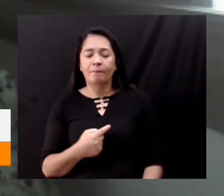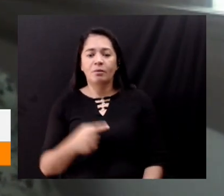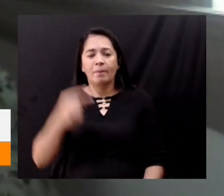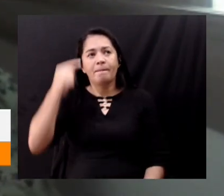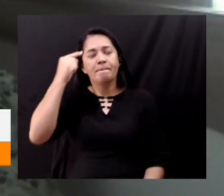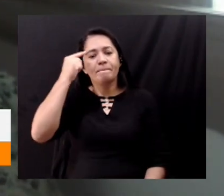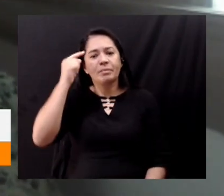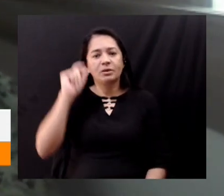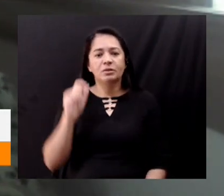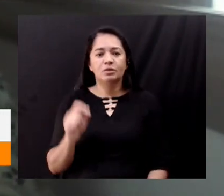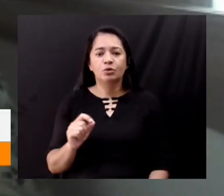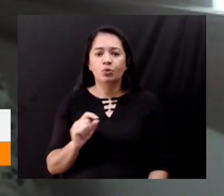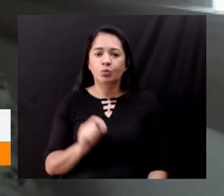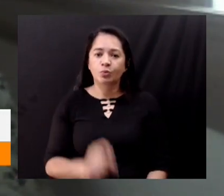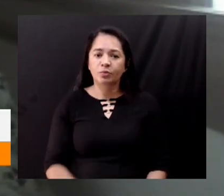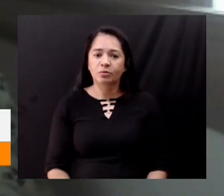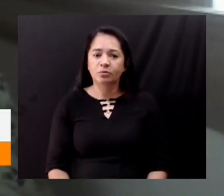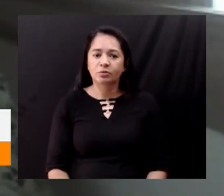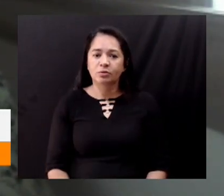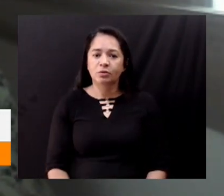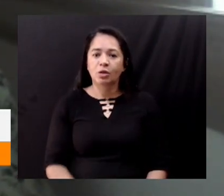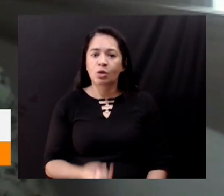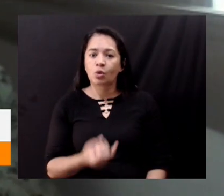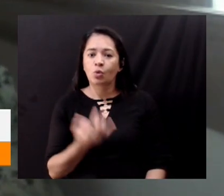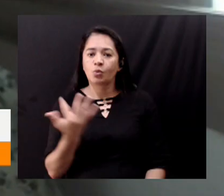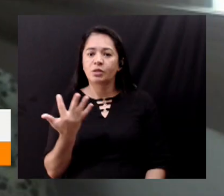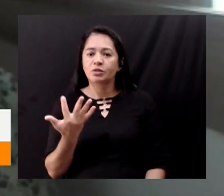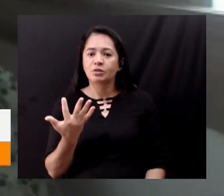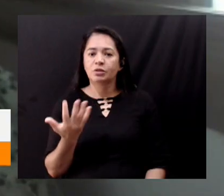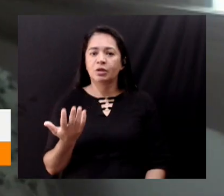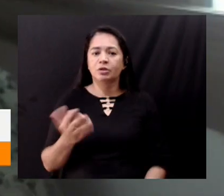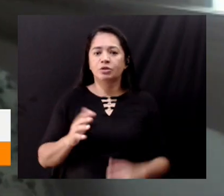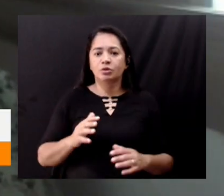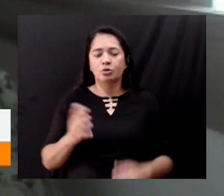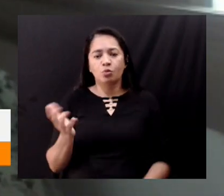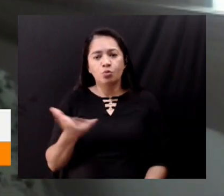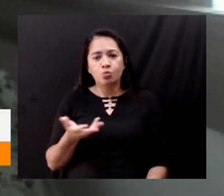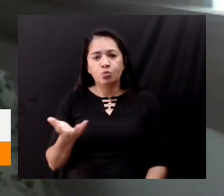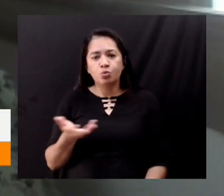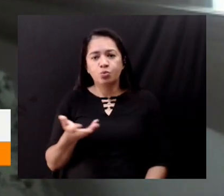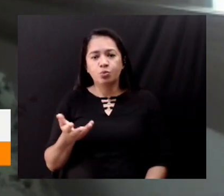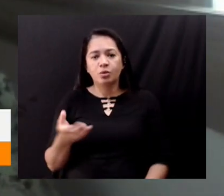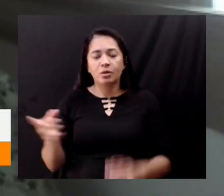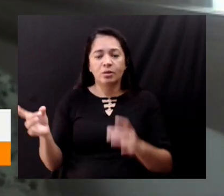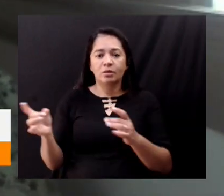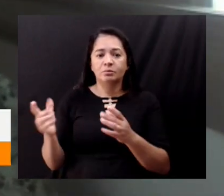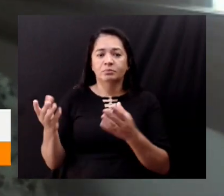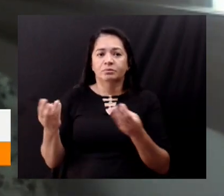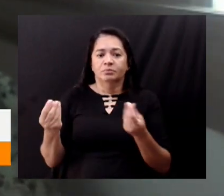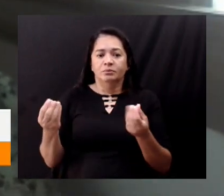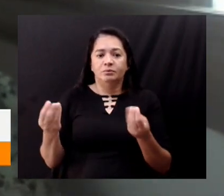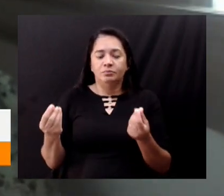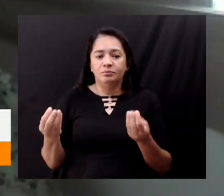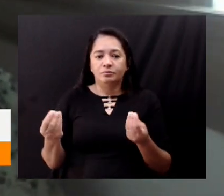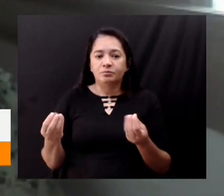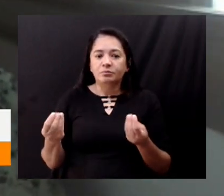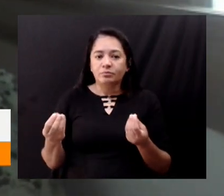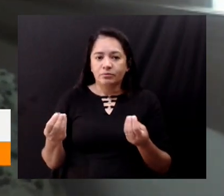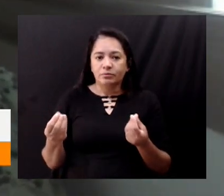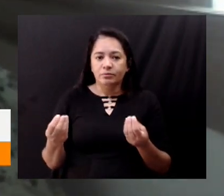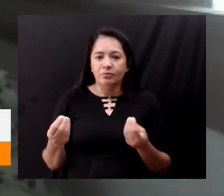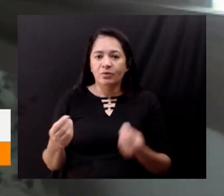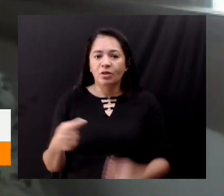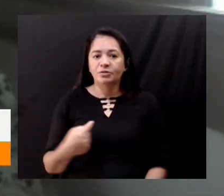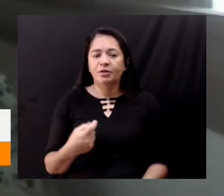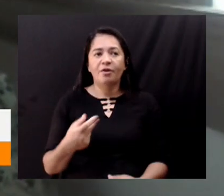de intensidade e frequência. Acabou virando muito comum a gente falar assim: ah, eu